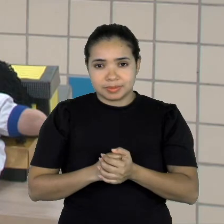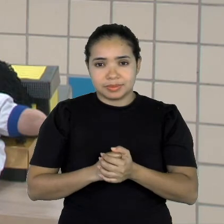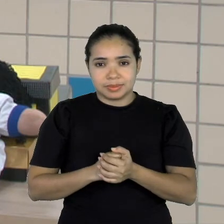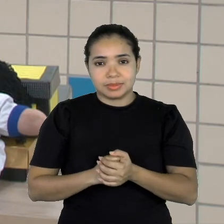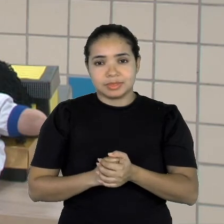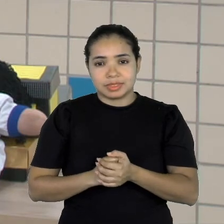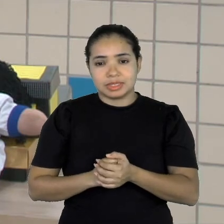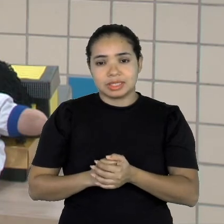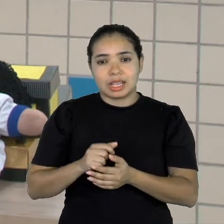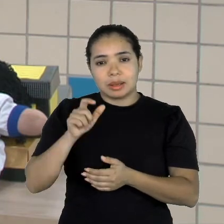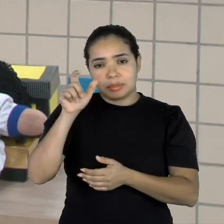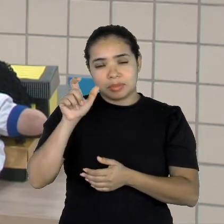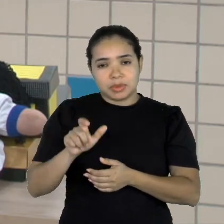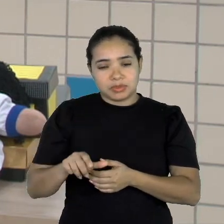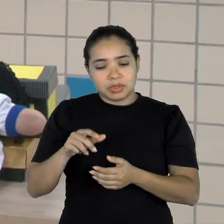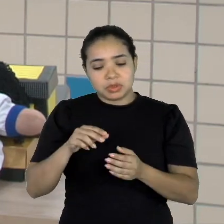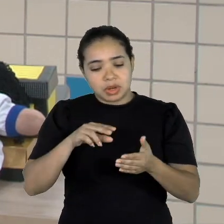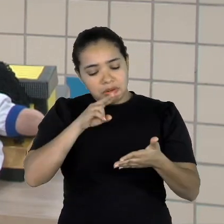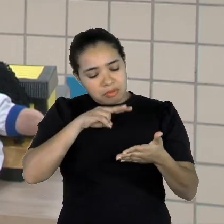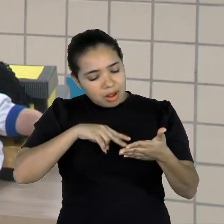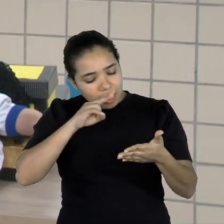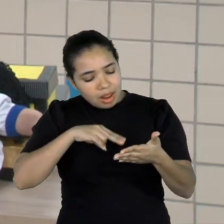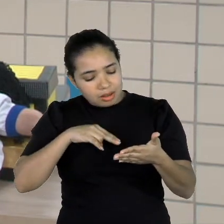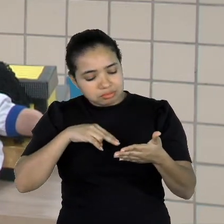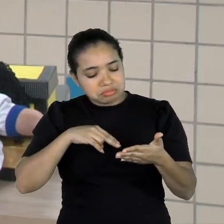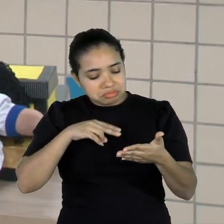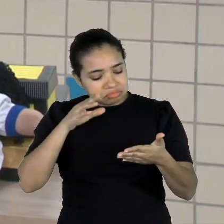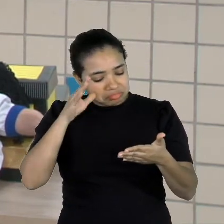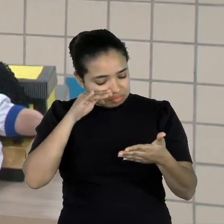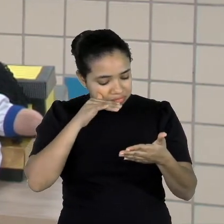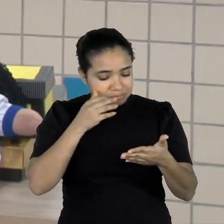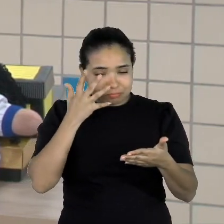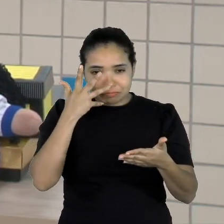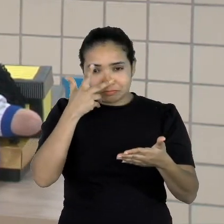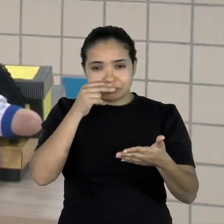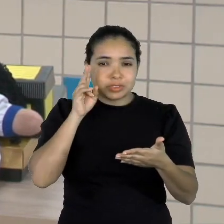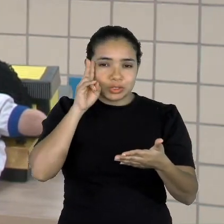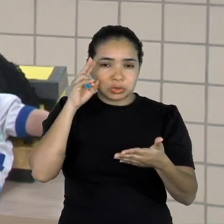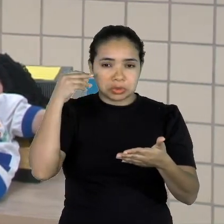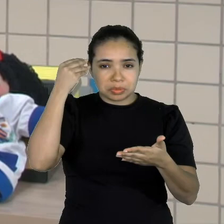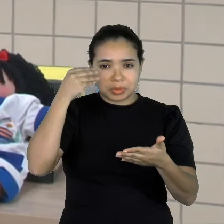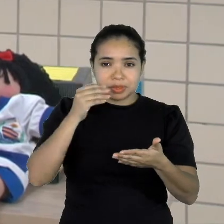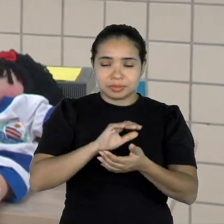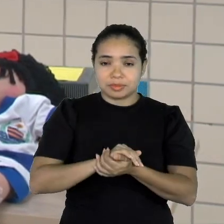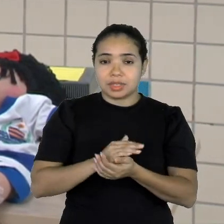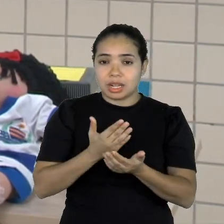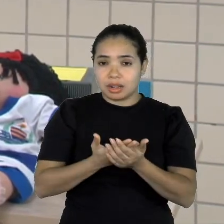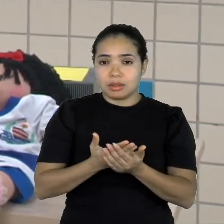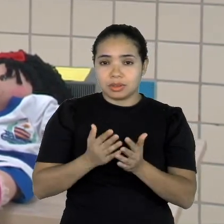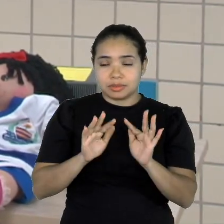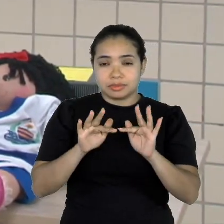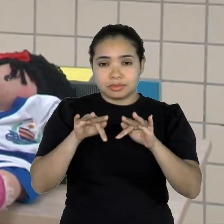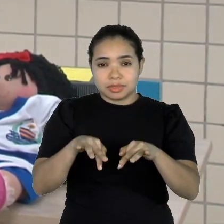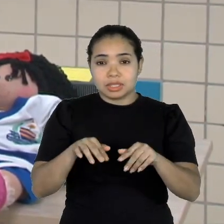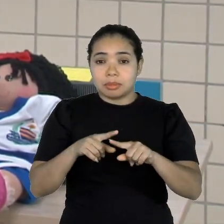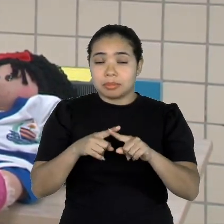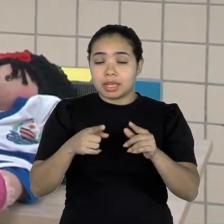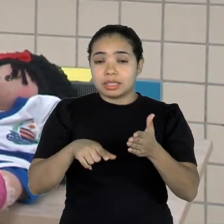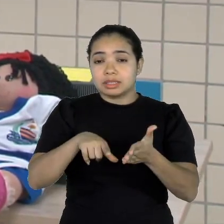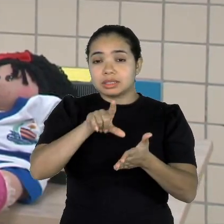vai ter belíssimos relatos de experiência para contar, tá bom? Nós vamos fechar a nossa aula, mas